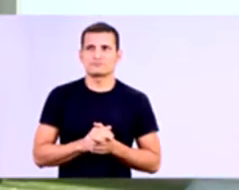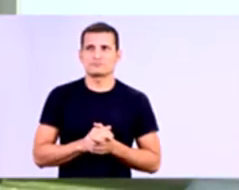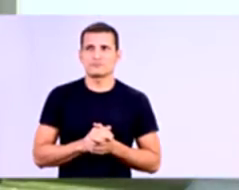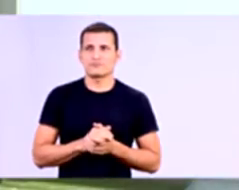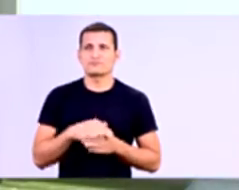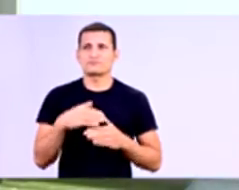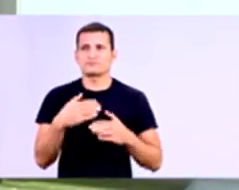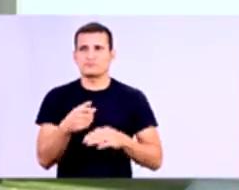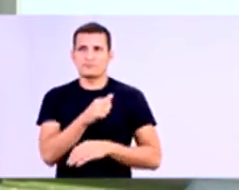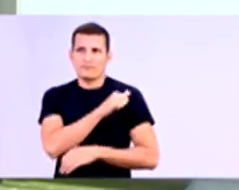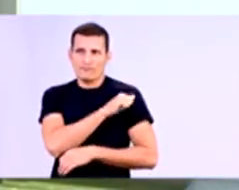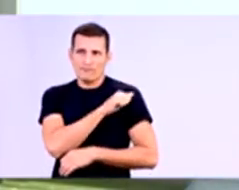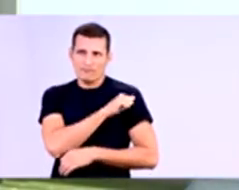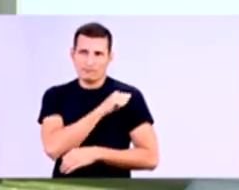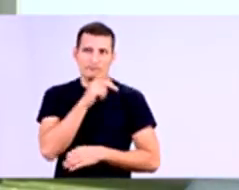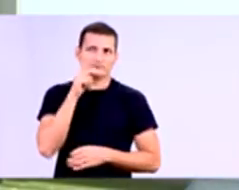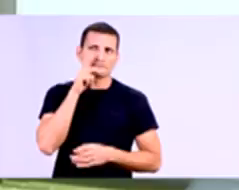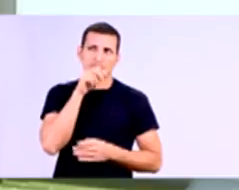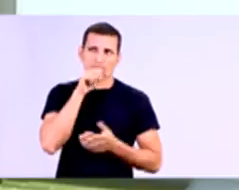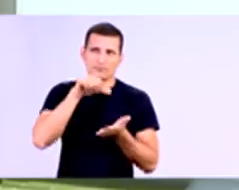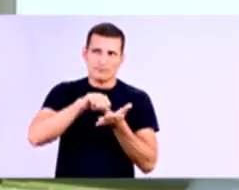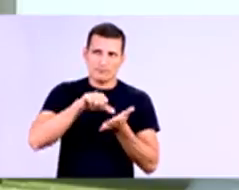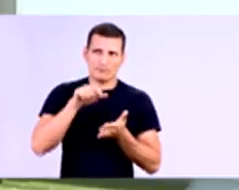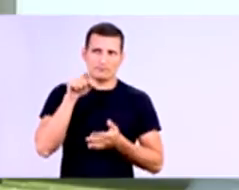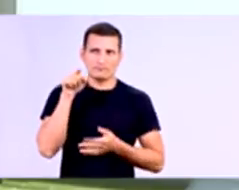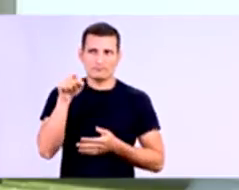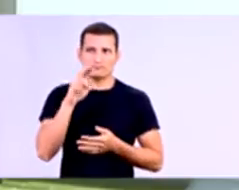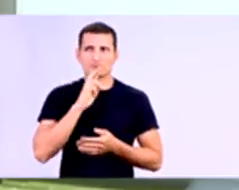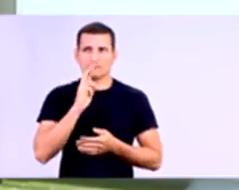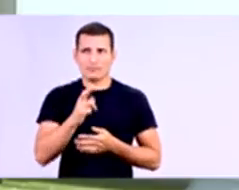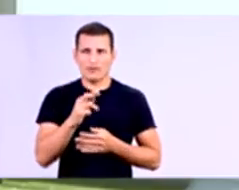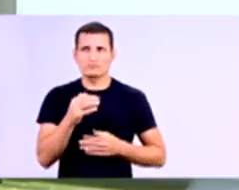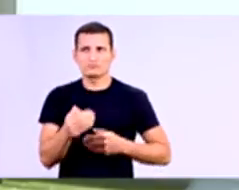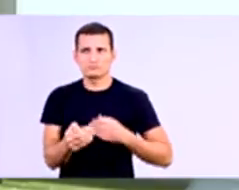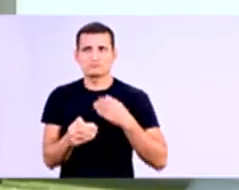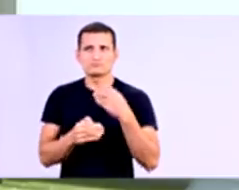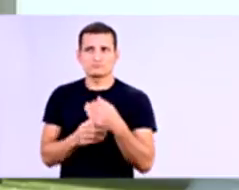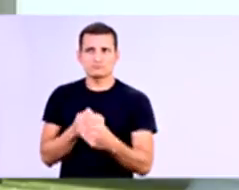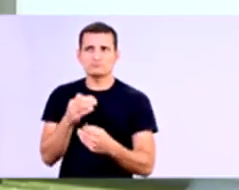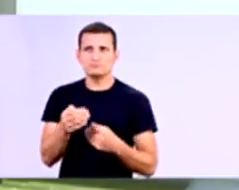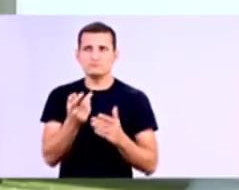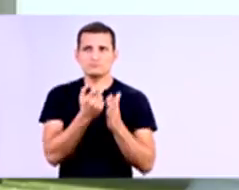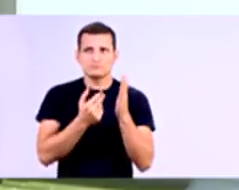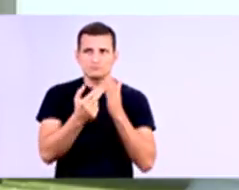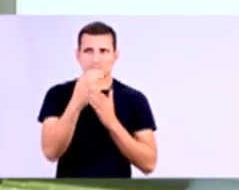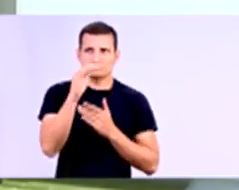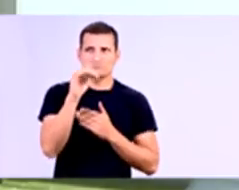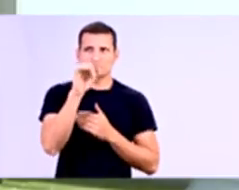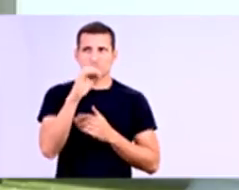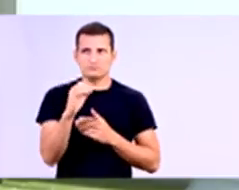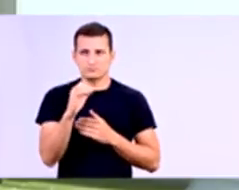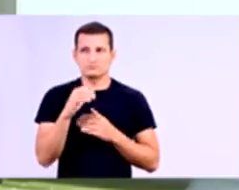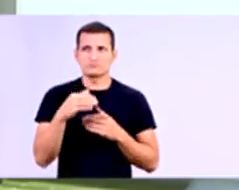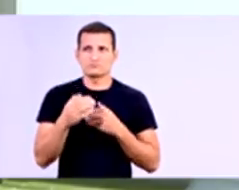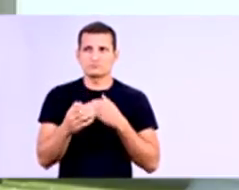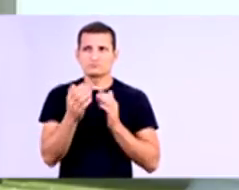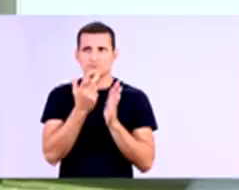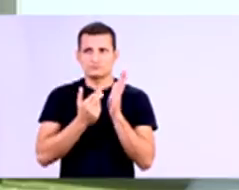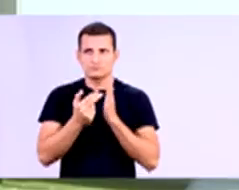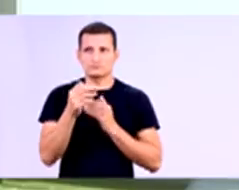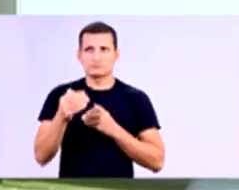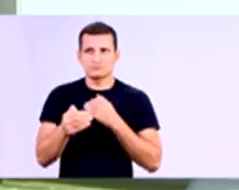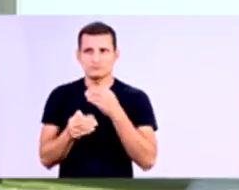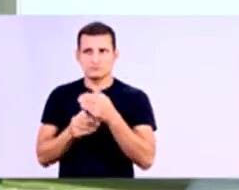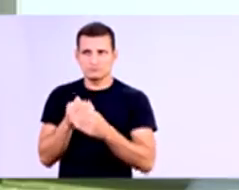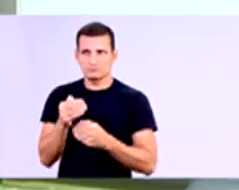nosso aluno aqui do Polo, ele respondeu um passo a passo para um diagrama de casos de uso. O diagrama de casos de uso, ele é mais focado